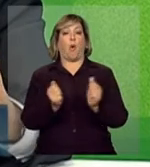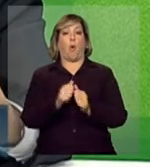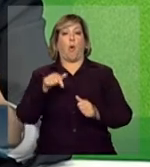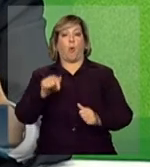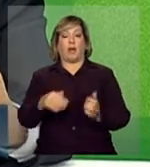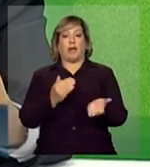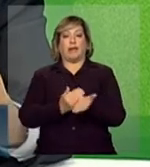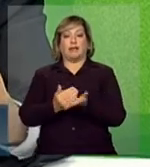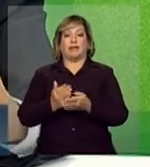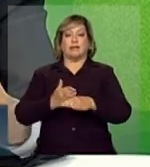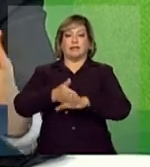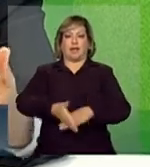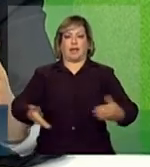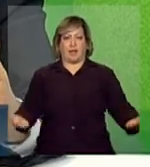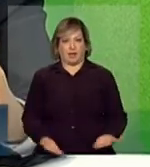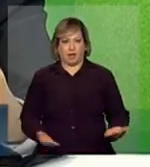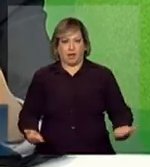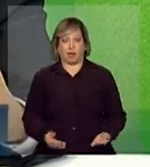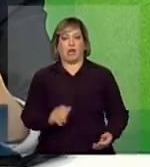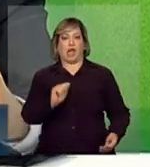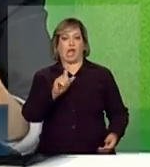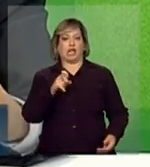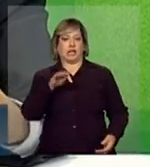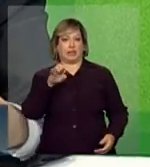agora de agentes